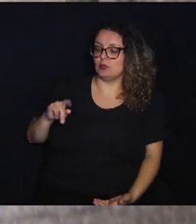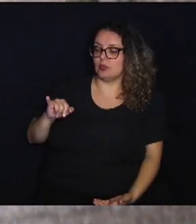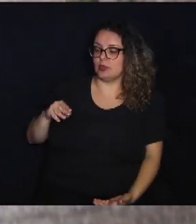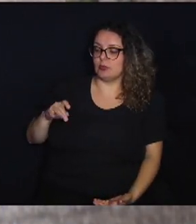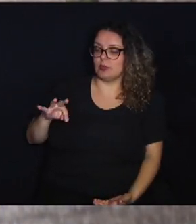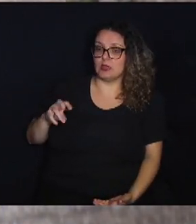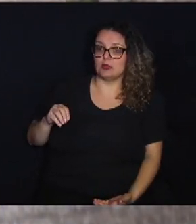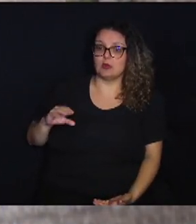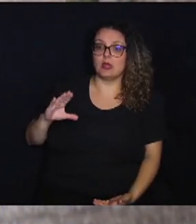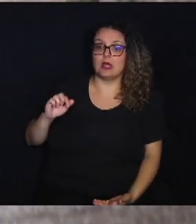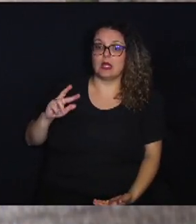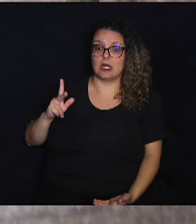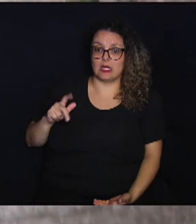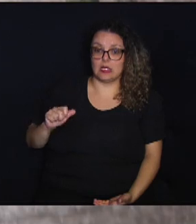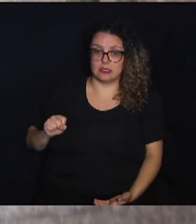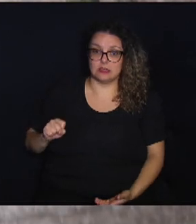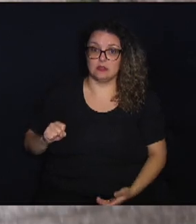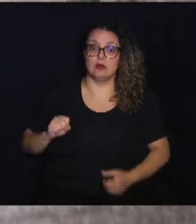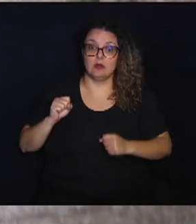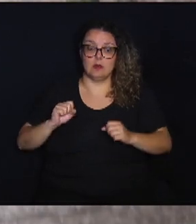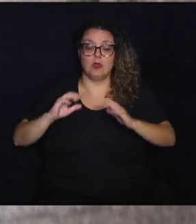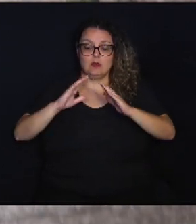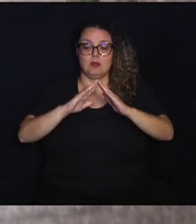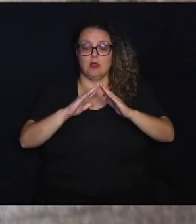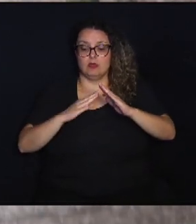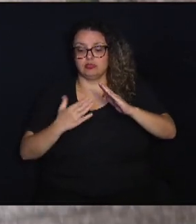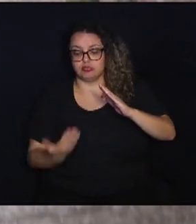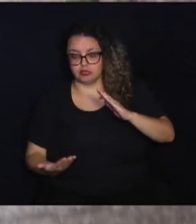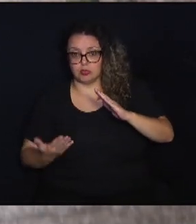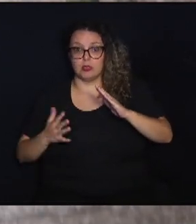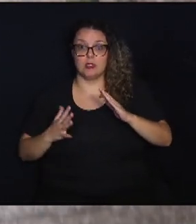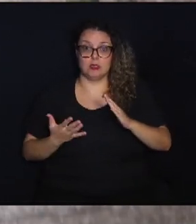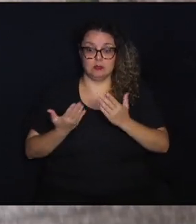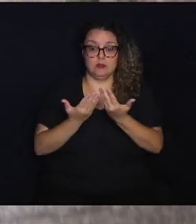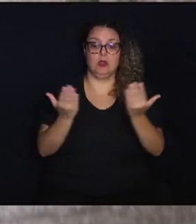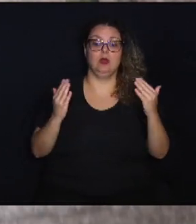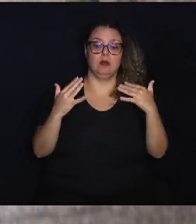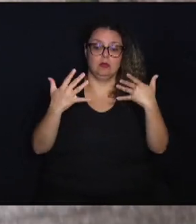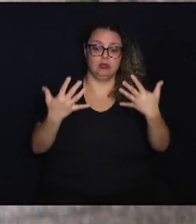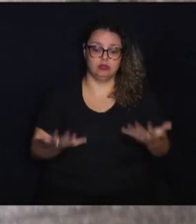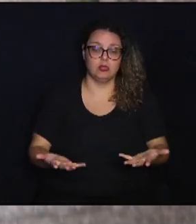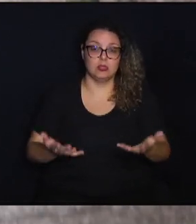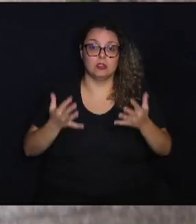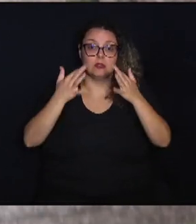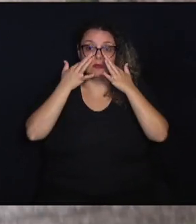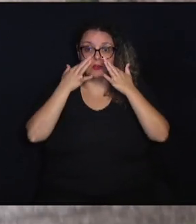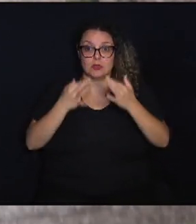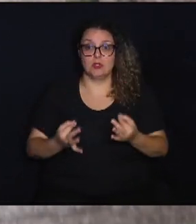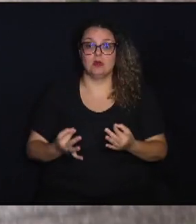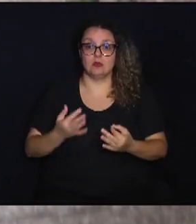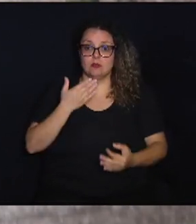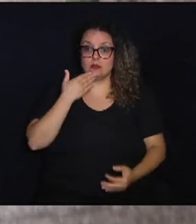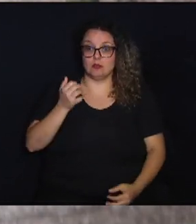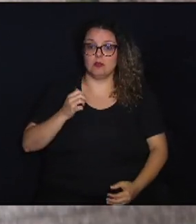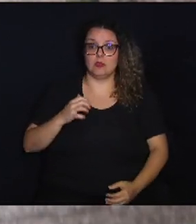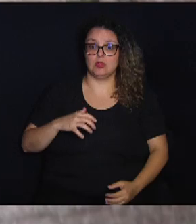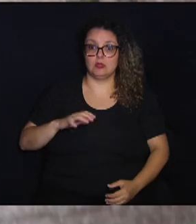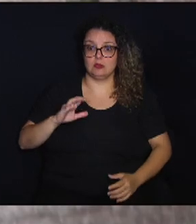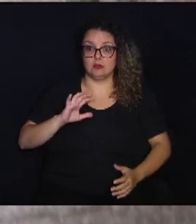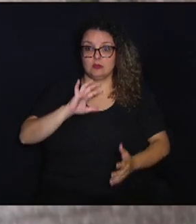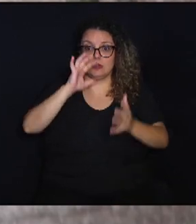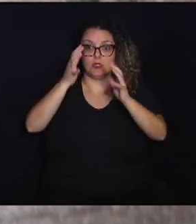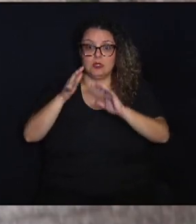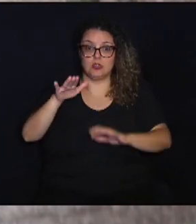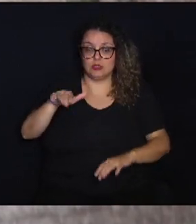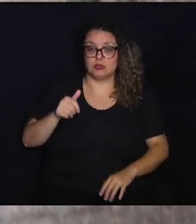ele pode até cair uma parede, derrubar um muro. Então as pessoas devem ficar atentas, melhorou o tempo, chame um